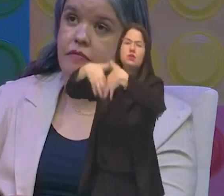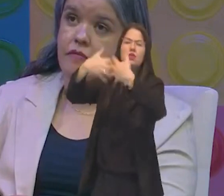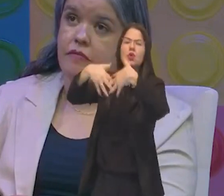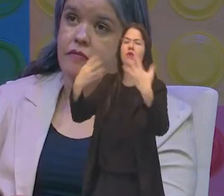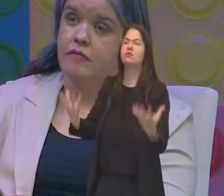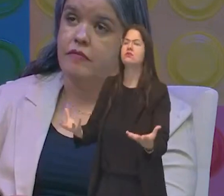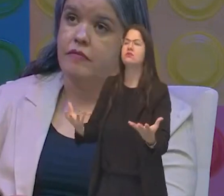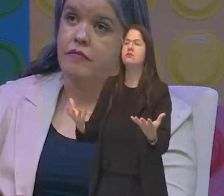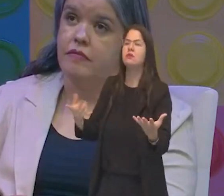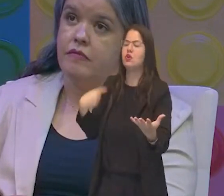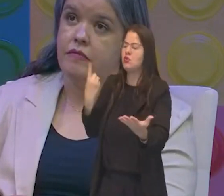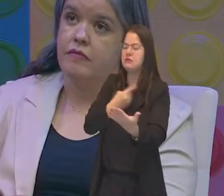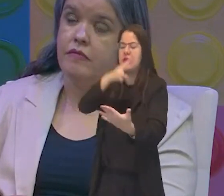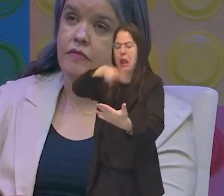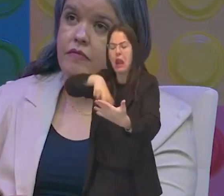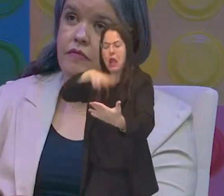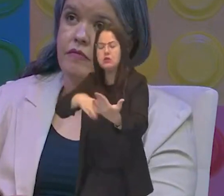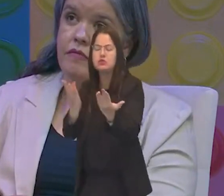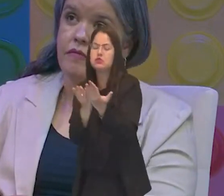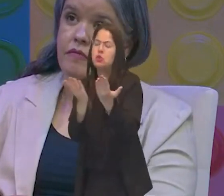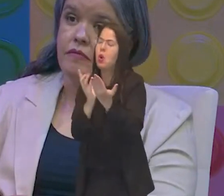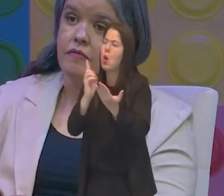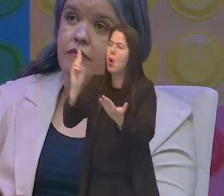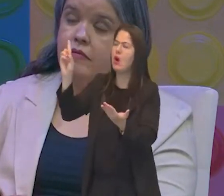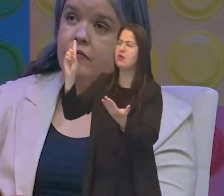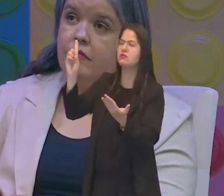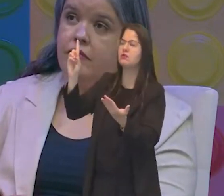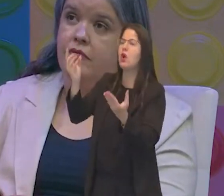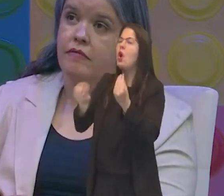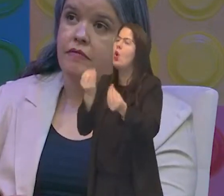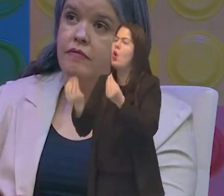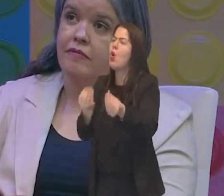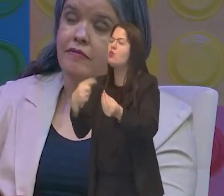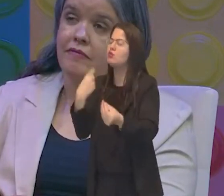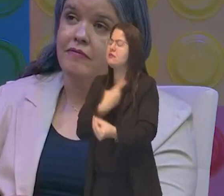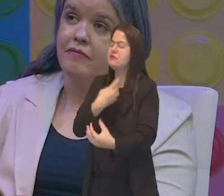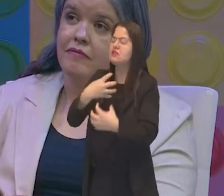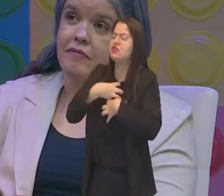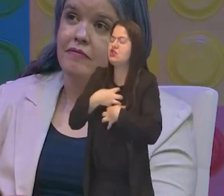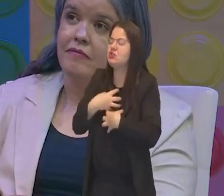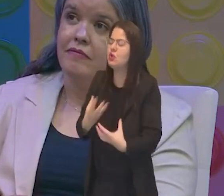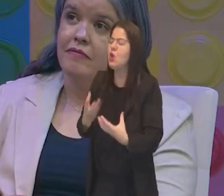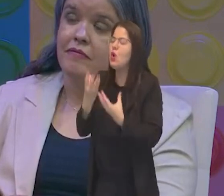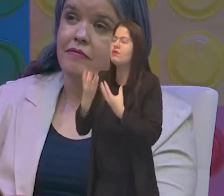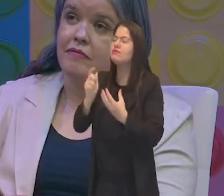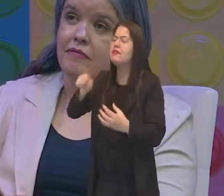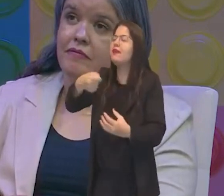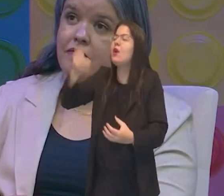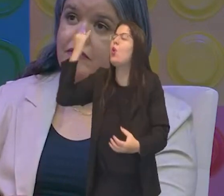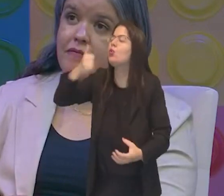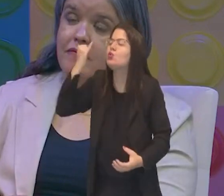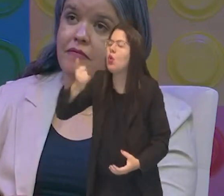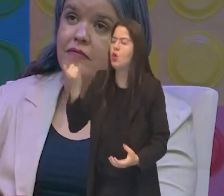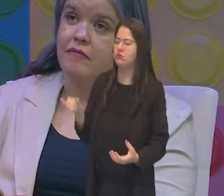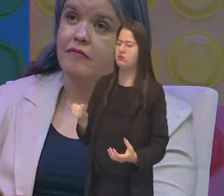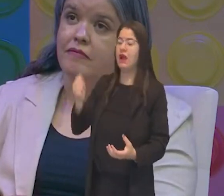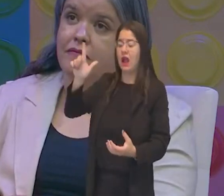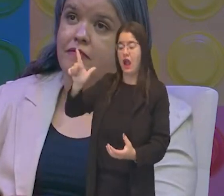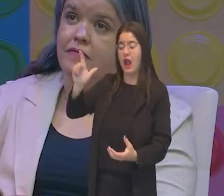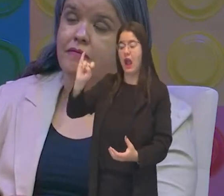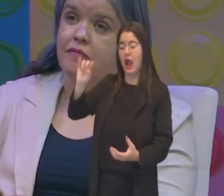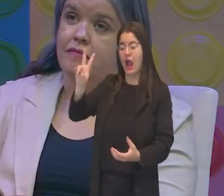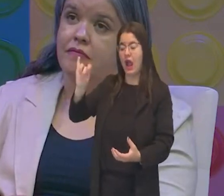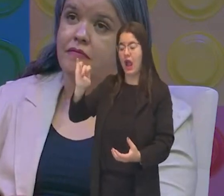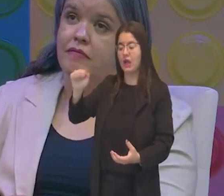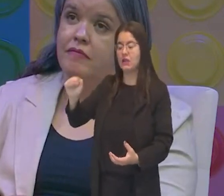história chegou para a gente? Aí você pode dizer, tia Geu, a tia Lívia acabou de contar. Mas como que chegou para a tia Lívia? Ela está escrita aqui